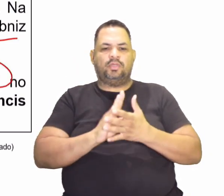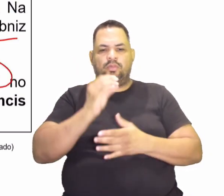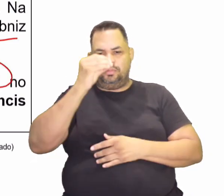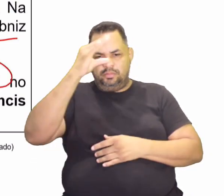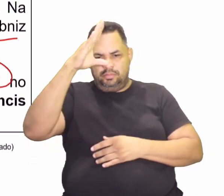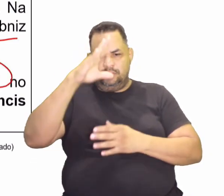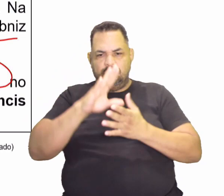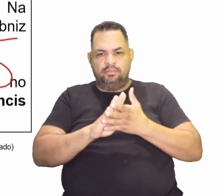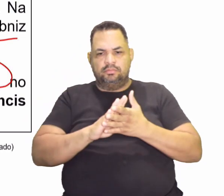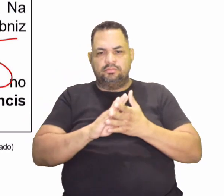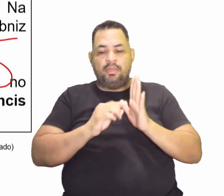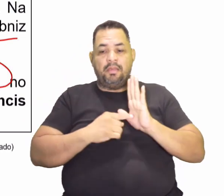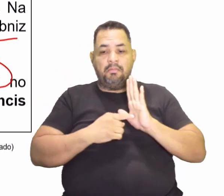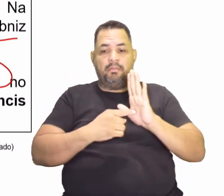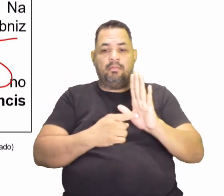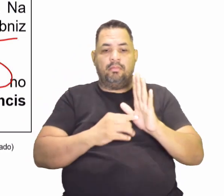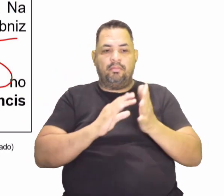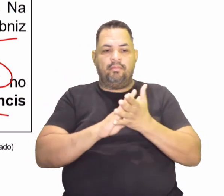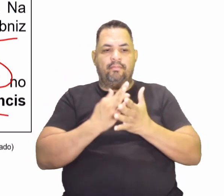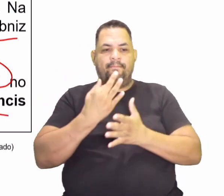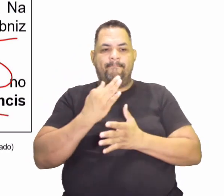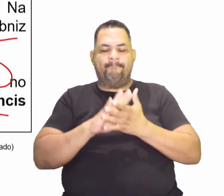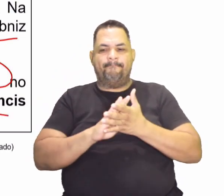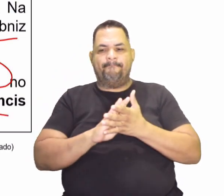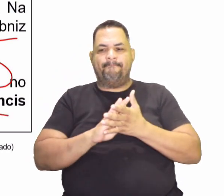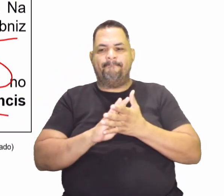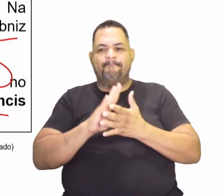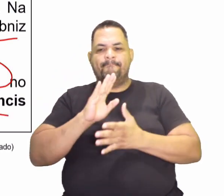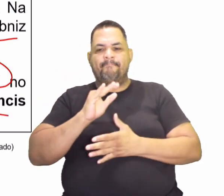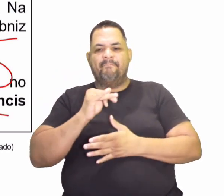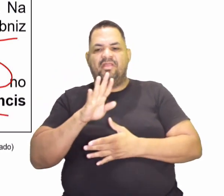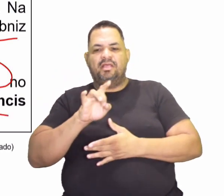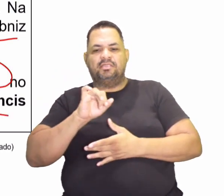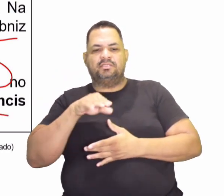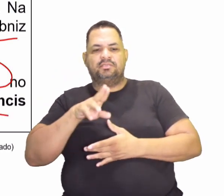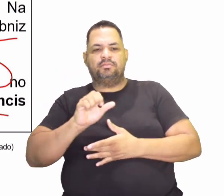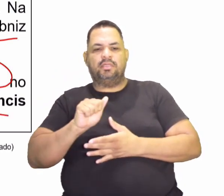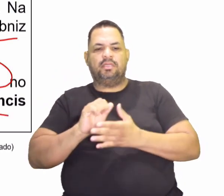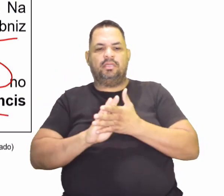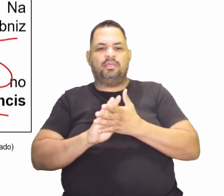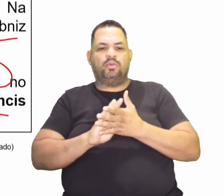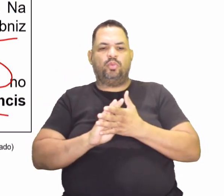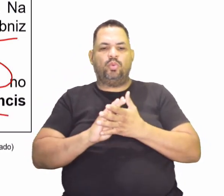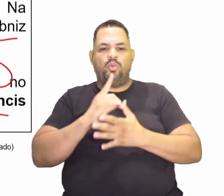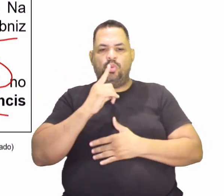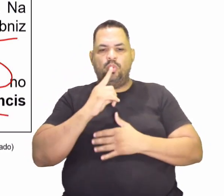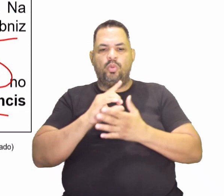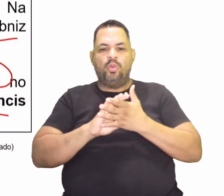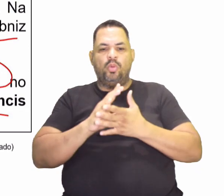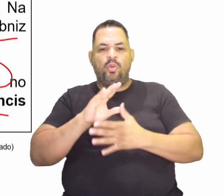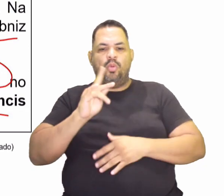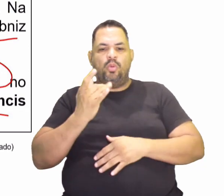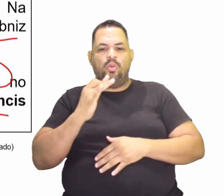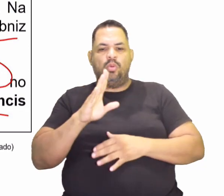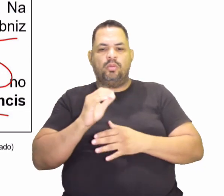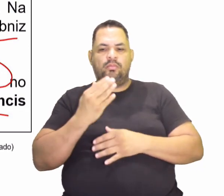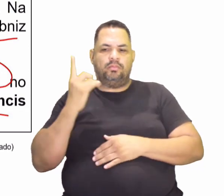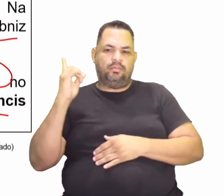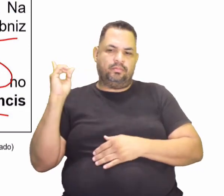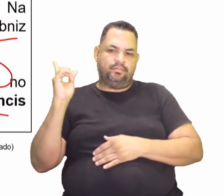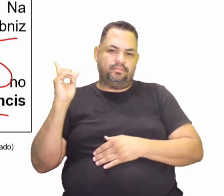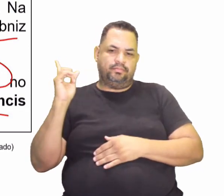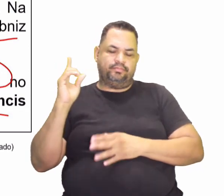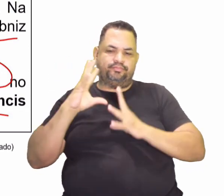conhecimento. Tendência apresentada por Francis Bacon, John Locke, David Hume e George